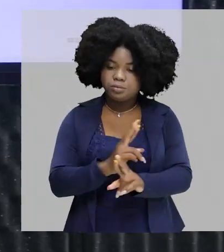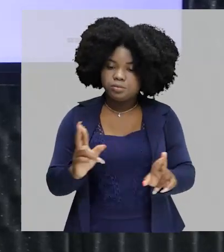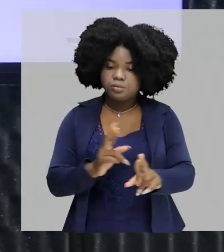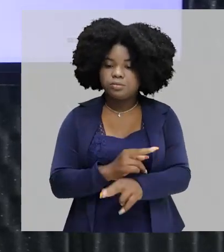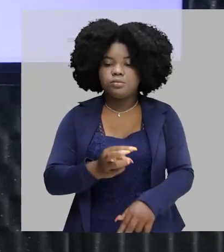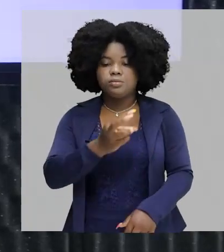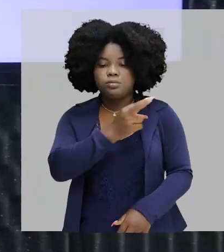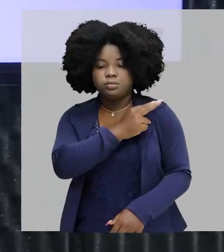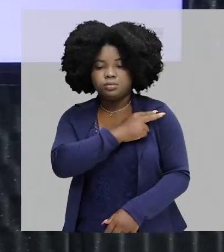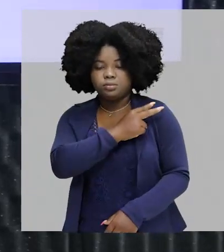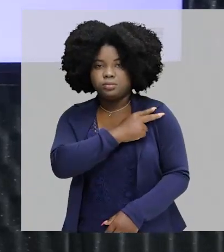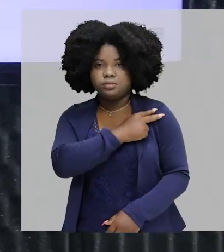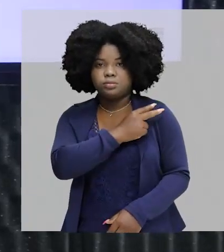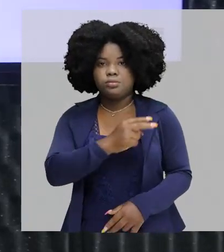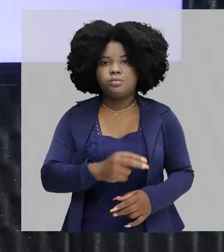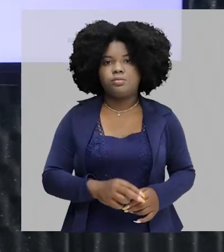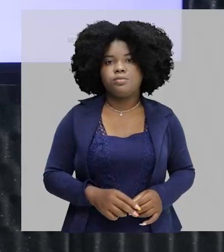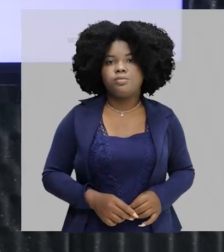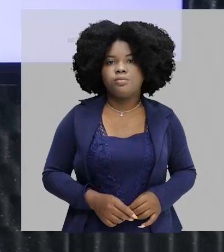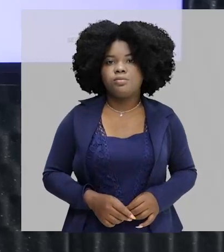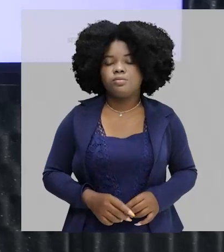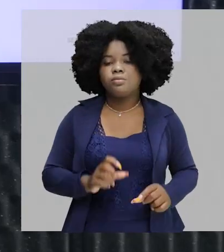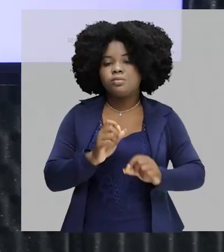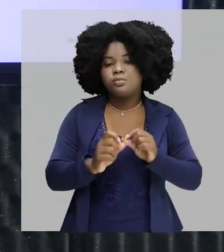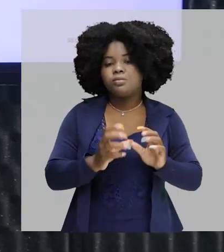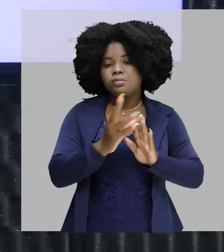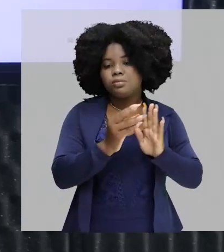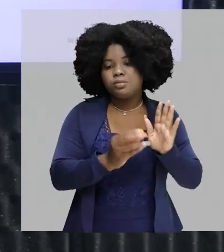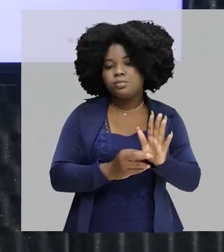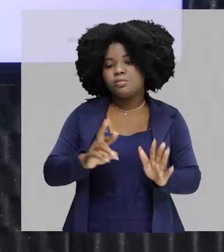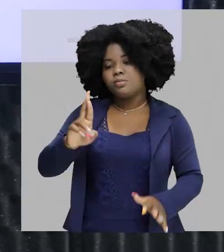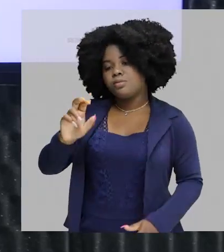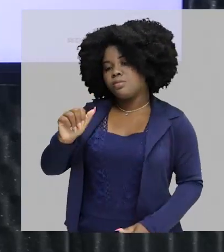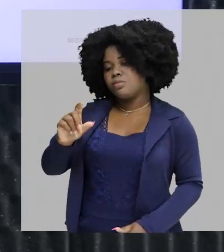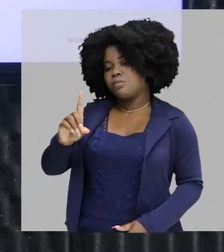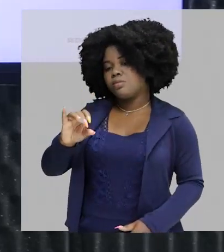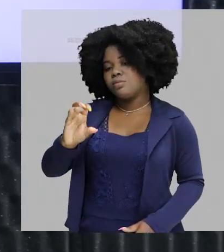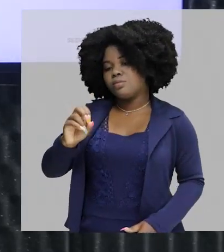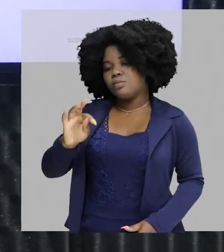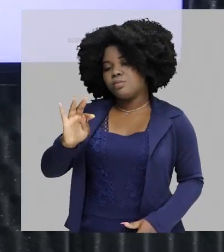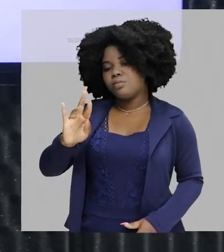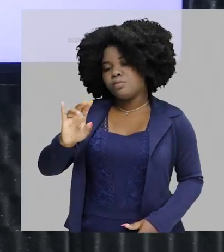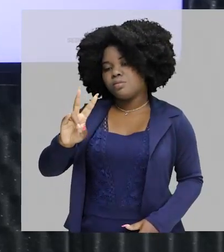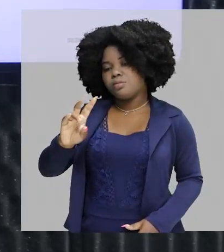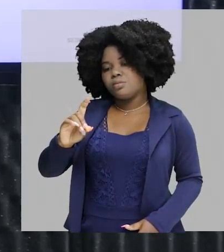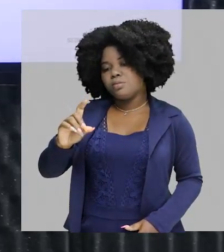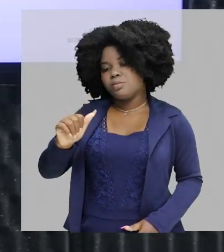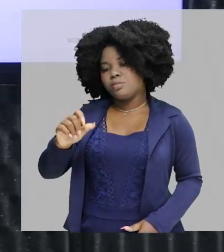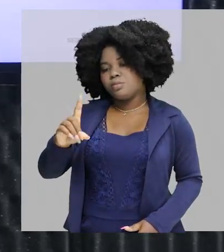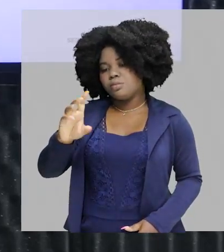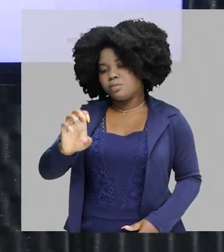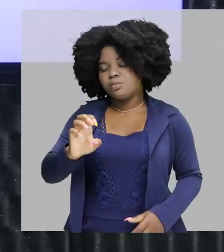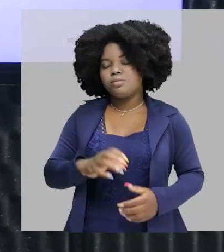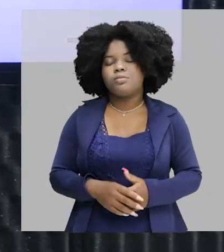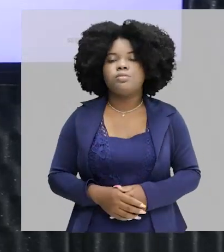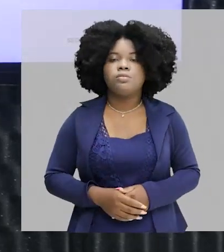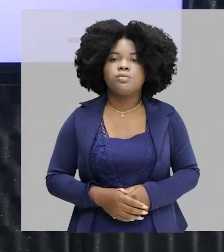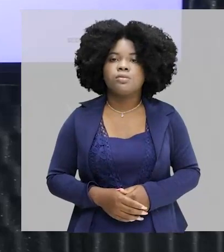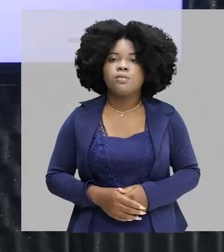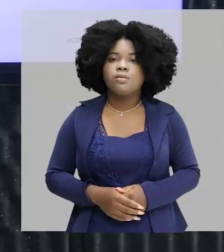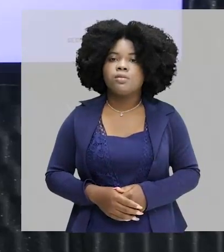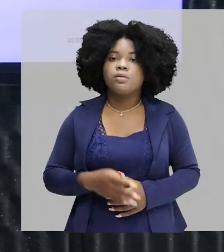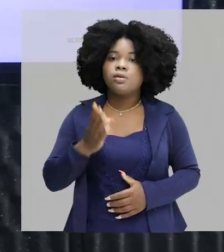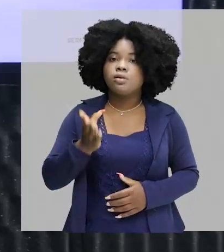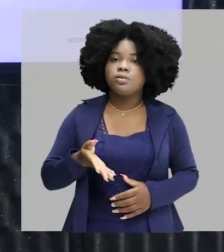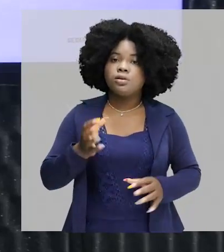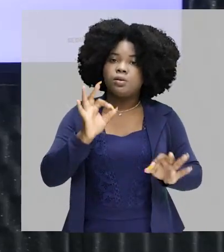ao segundo ano do ensino médio, os fenômenos radioativos, a radioatividade. Bom, já trabalhamos temas